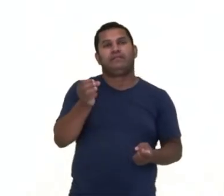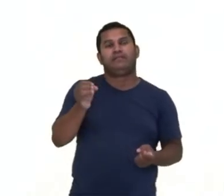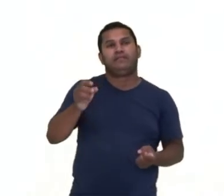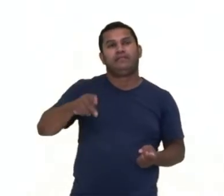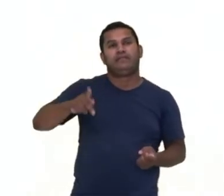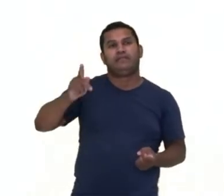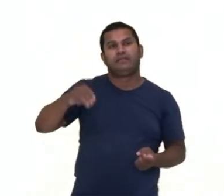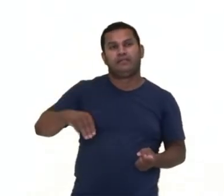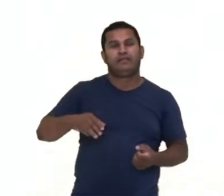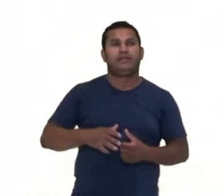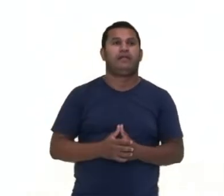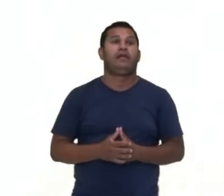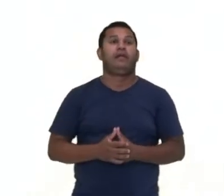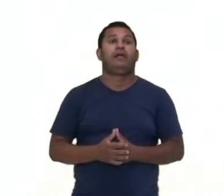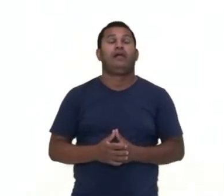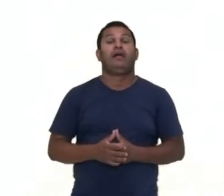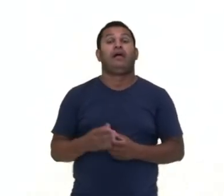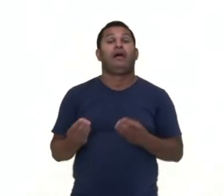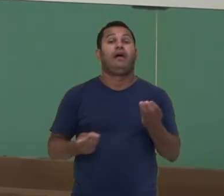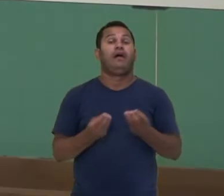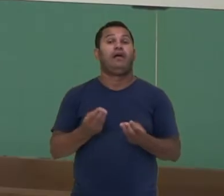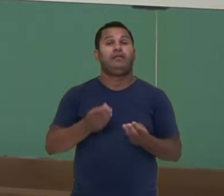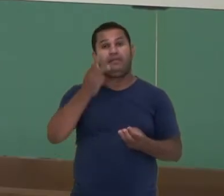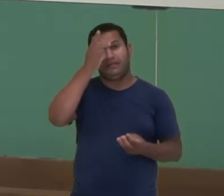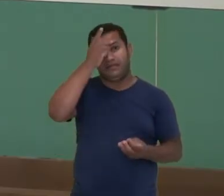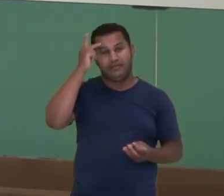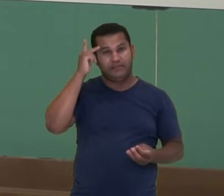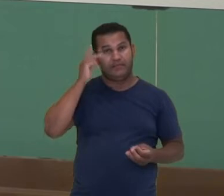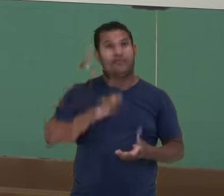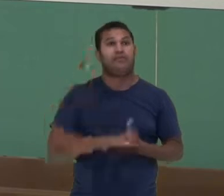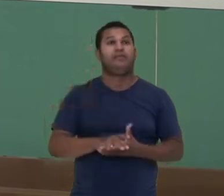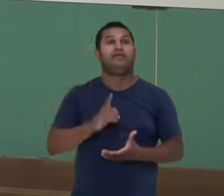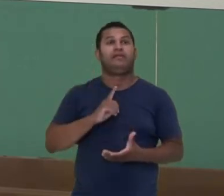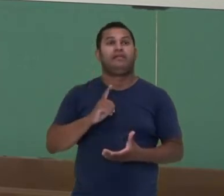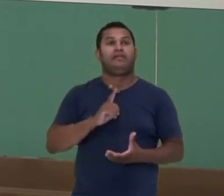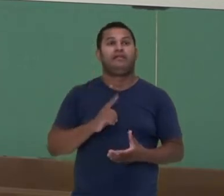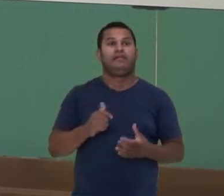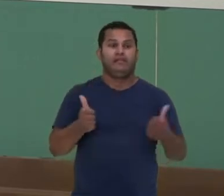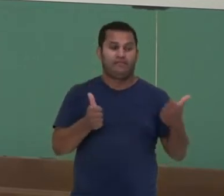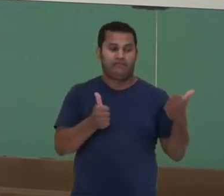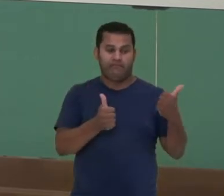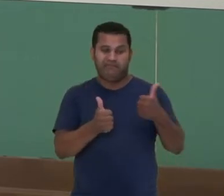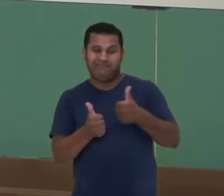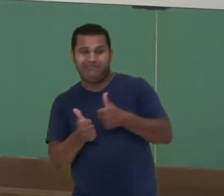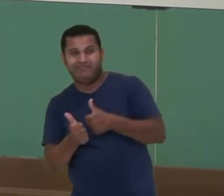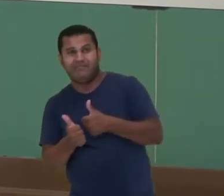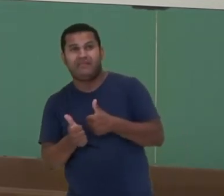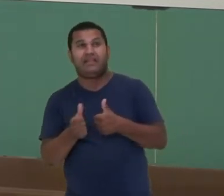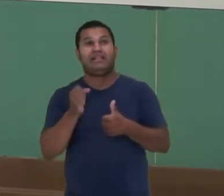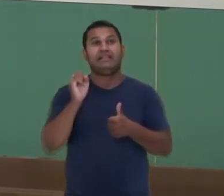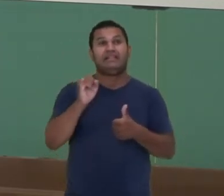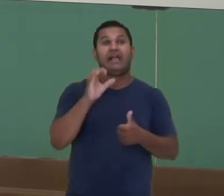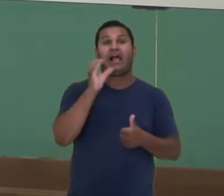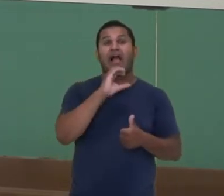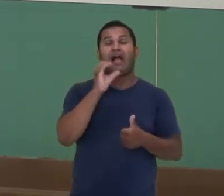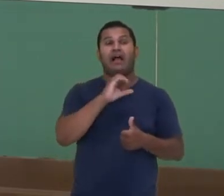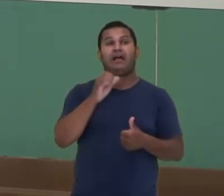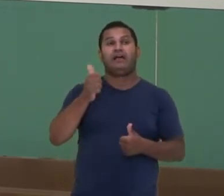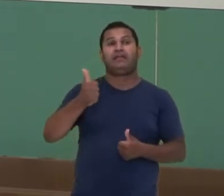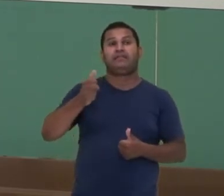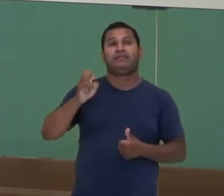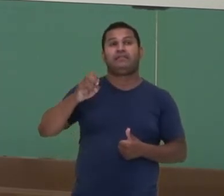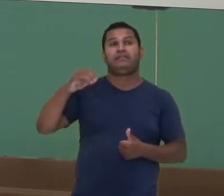né, do impacto foi de 15 metros por segundo. Estime o valor da desaceleração que ela estivesse usando, se ela estivesse usando o cinto de